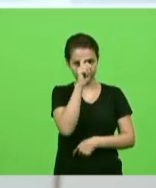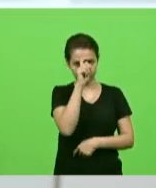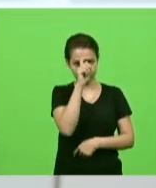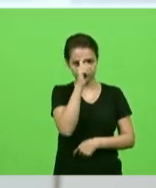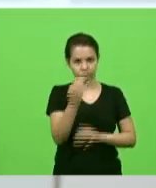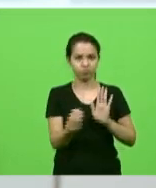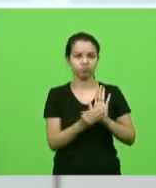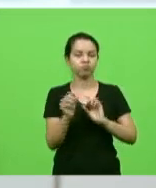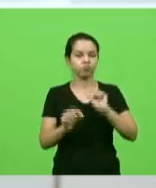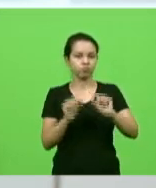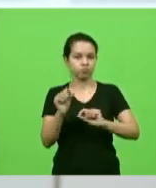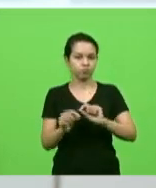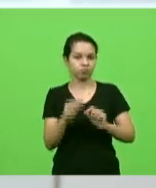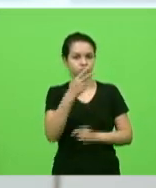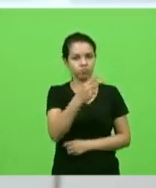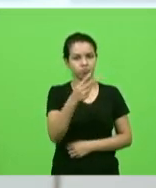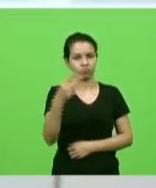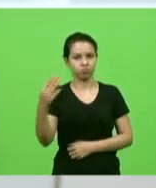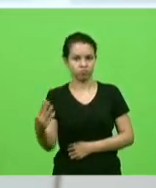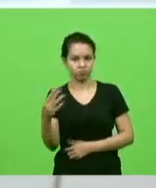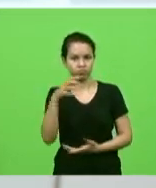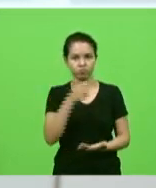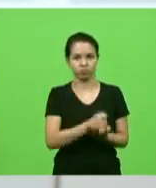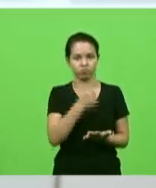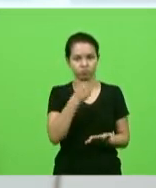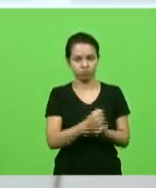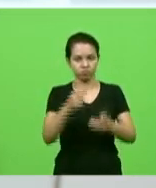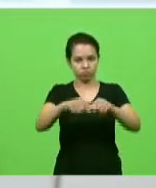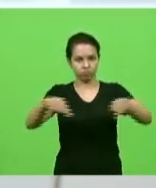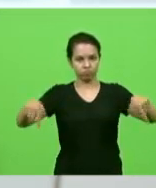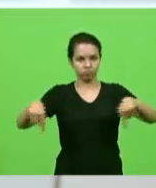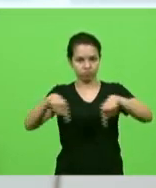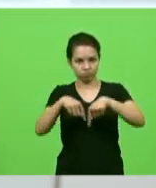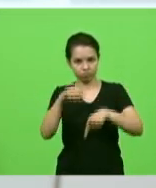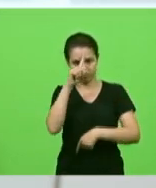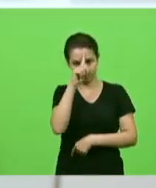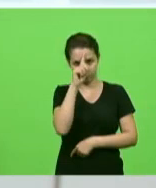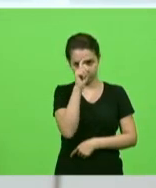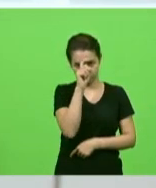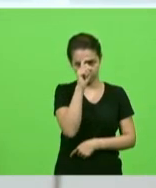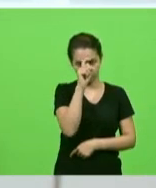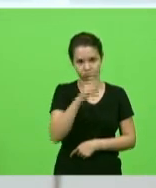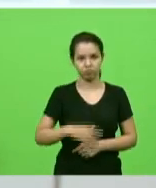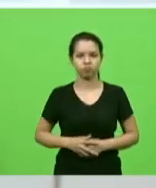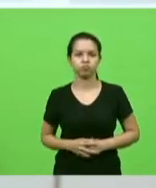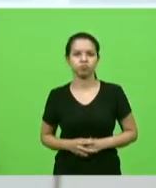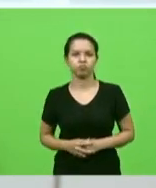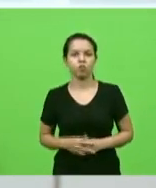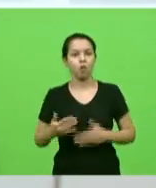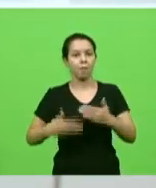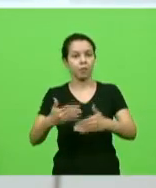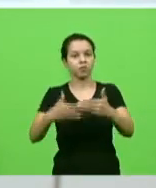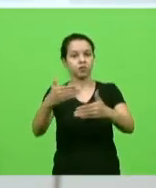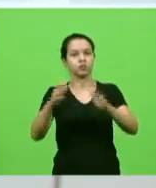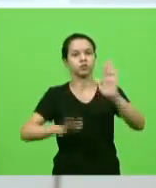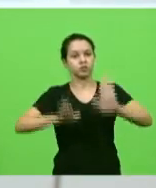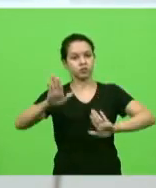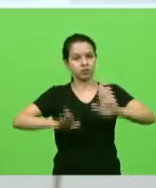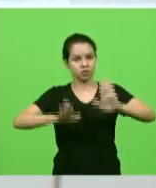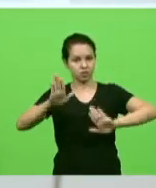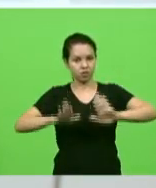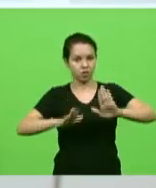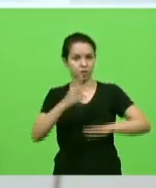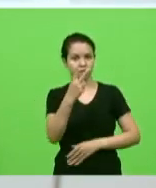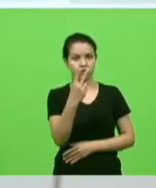contratação por Edital viciado do hospital de campanha Mahatma Gandhi pois o processo licitatório demandou